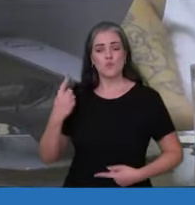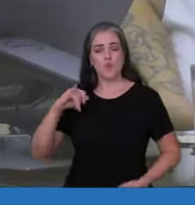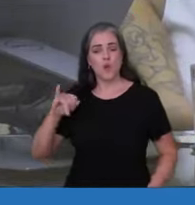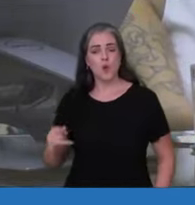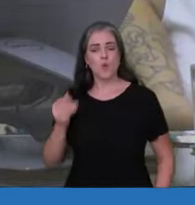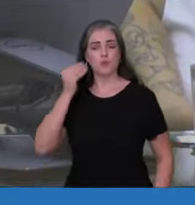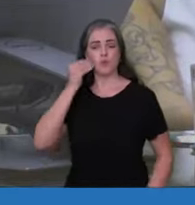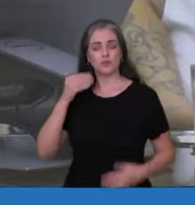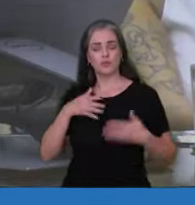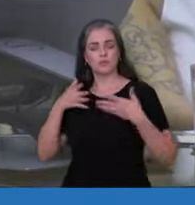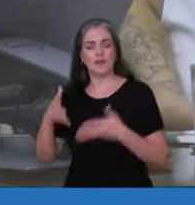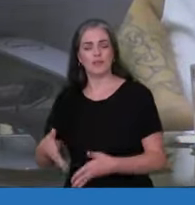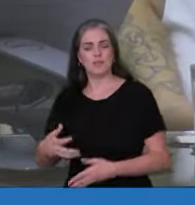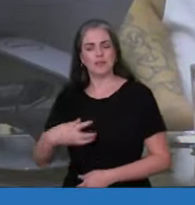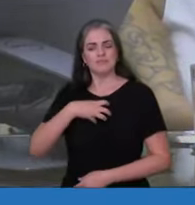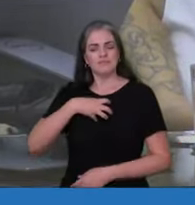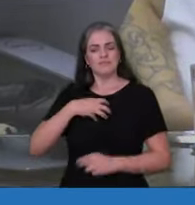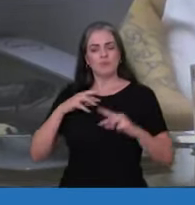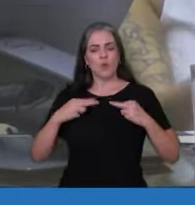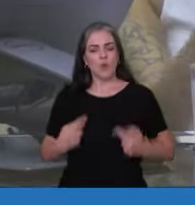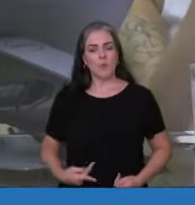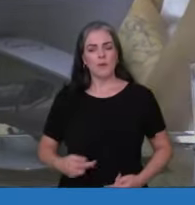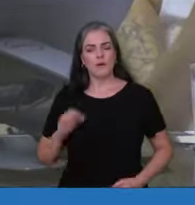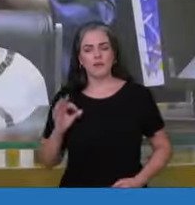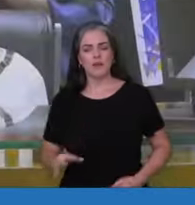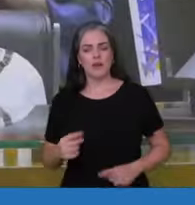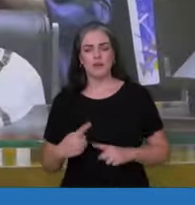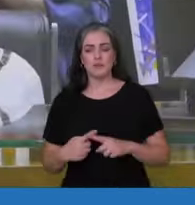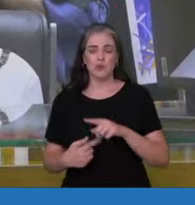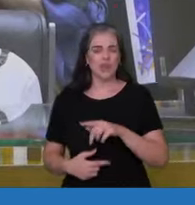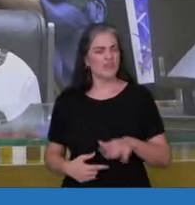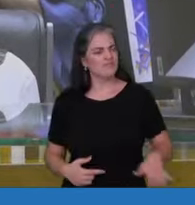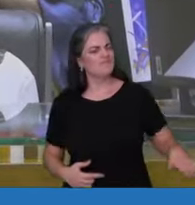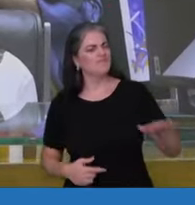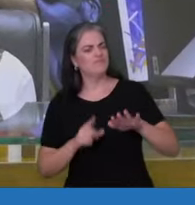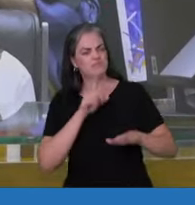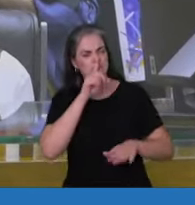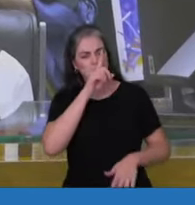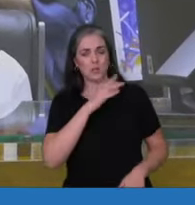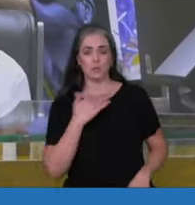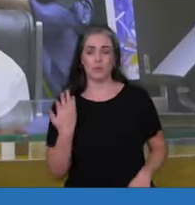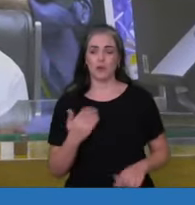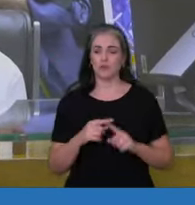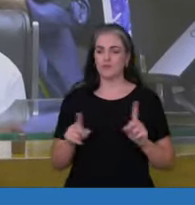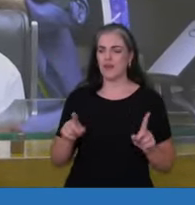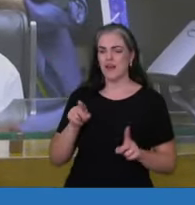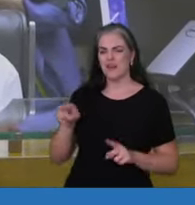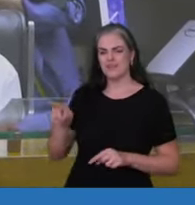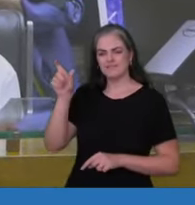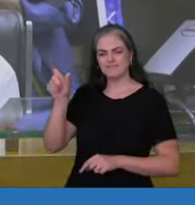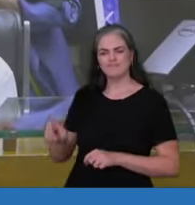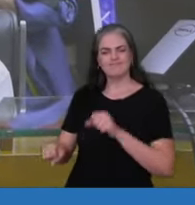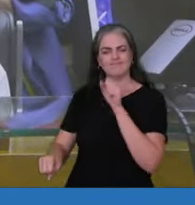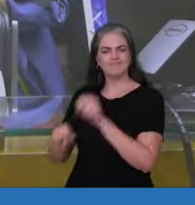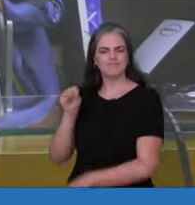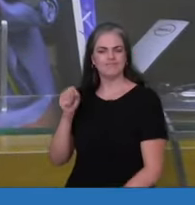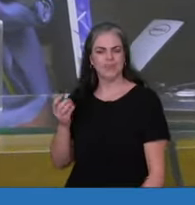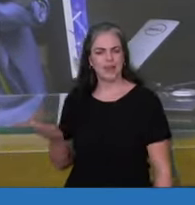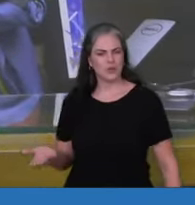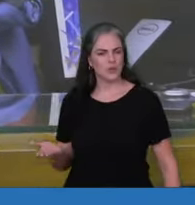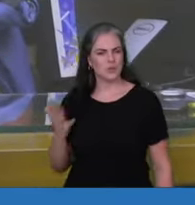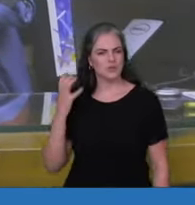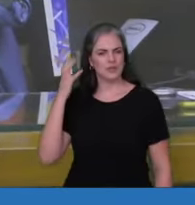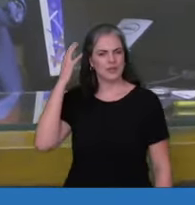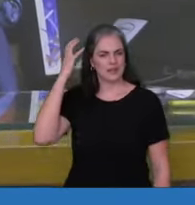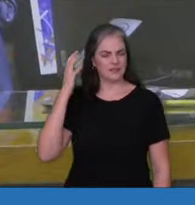sentirem humanos diante da barbárie, das ameaças de morte que acabaram por ceifar a sua própria vida.